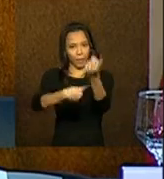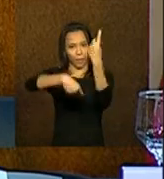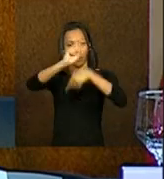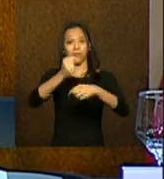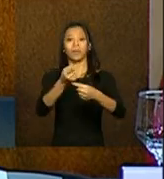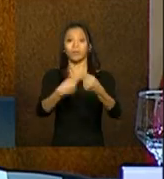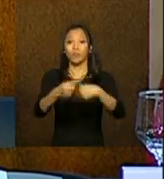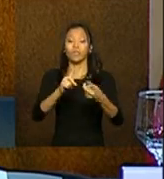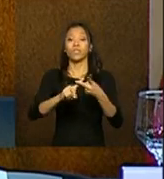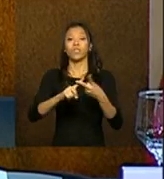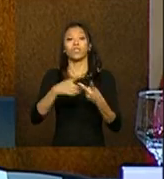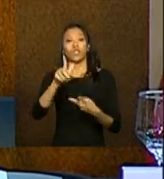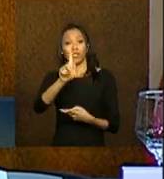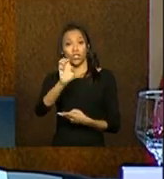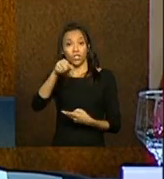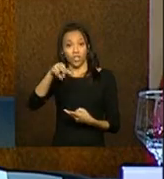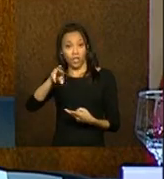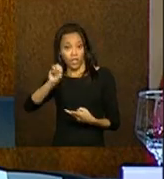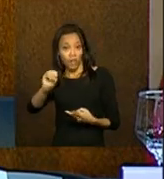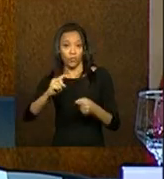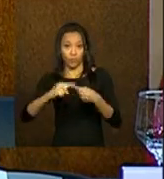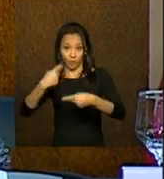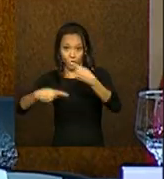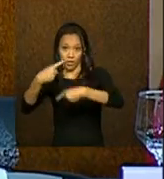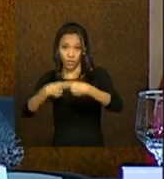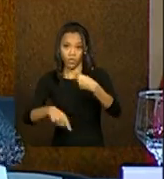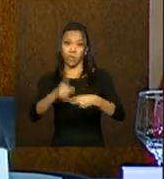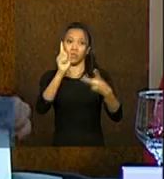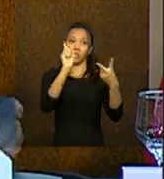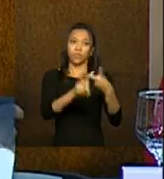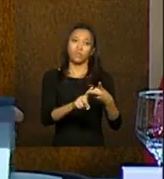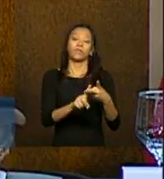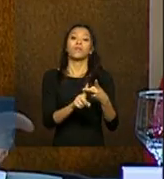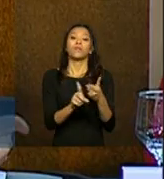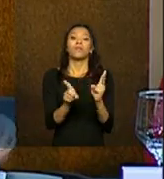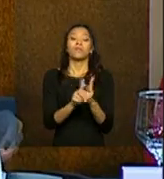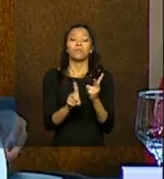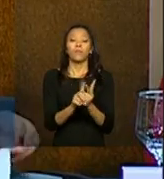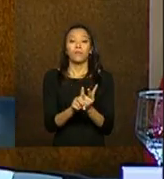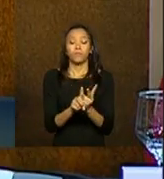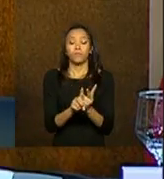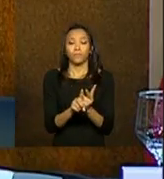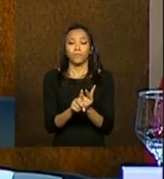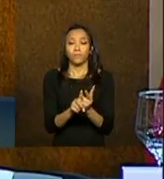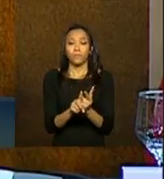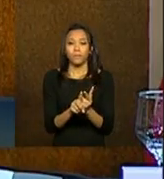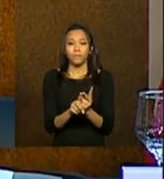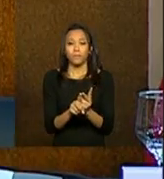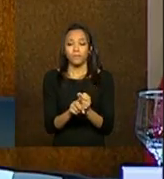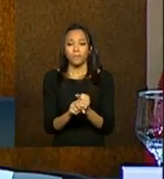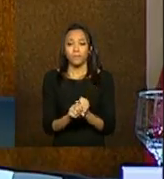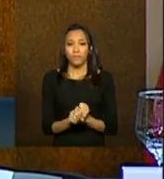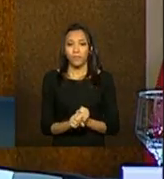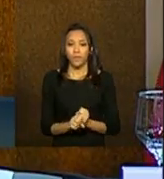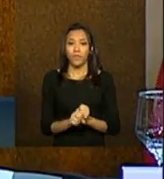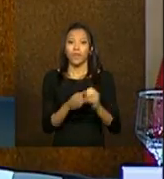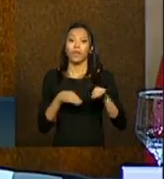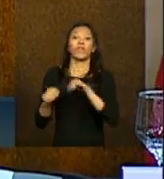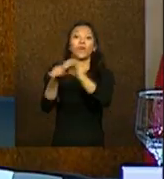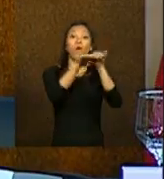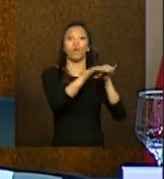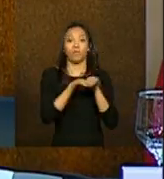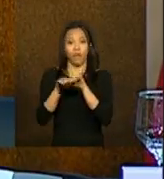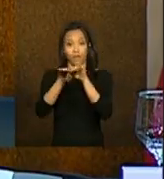de gênero, as políticas eh de eh igualdade